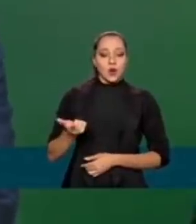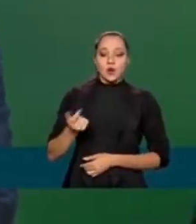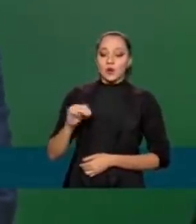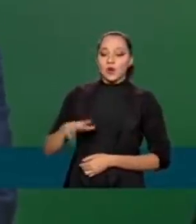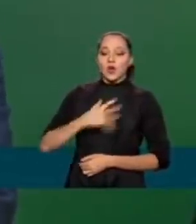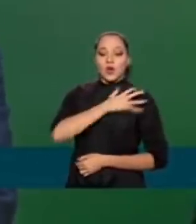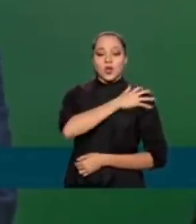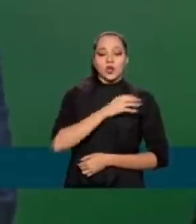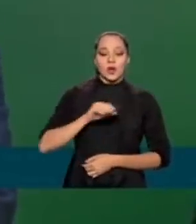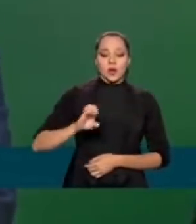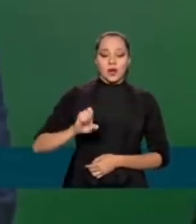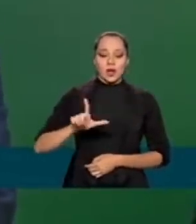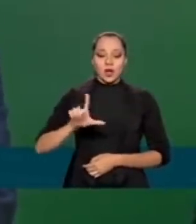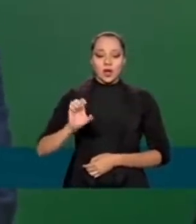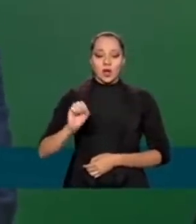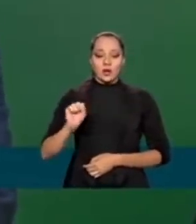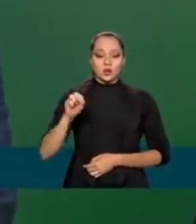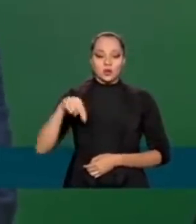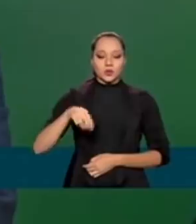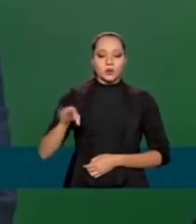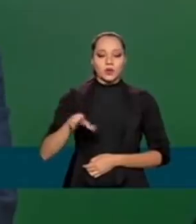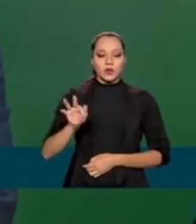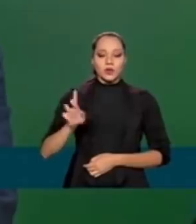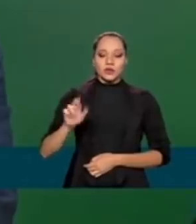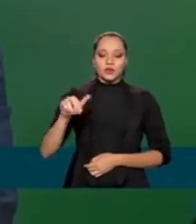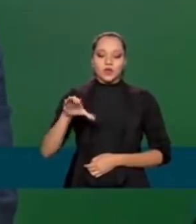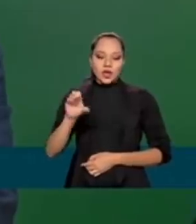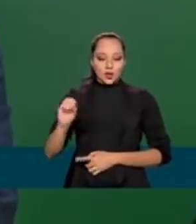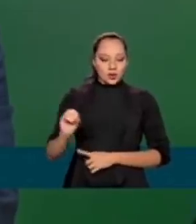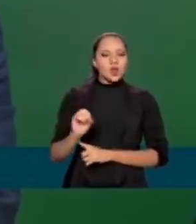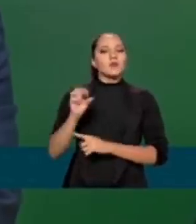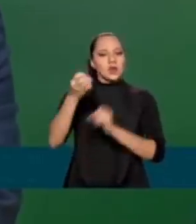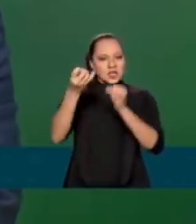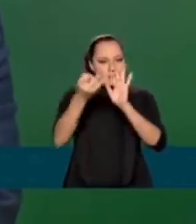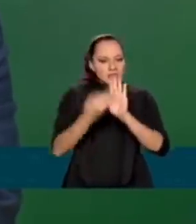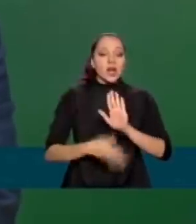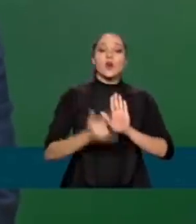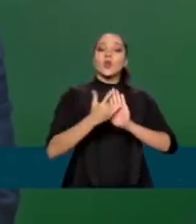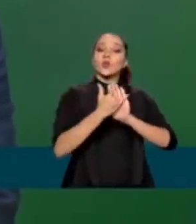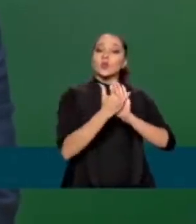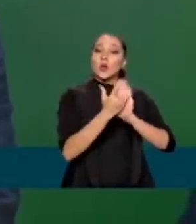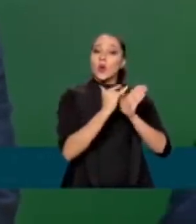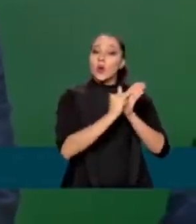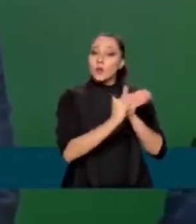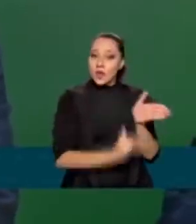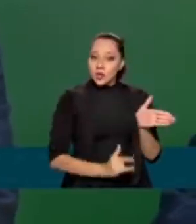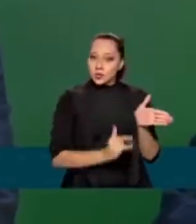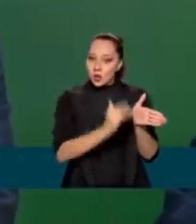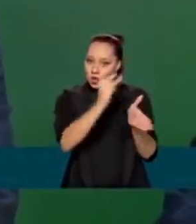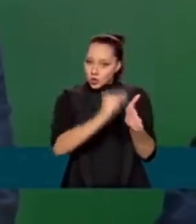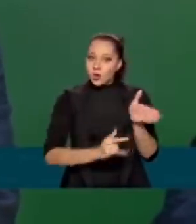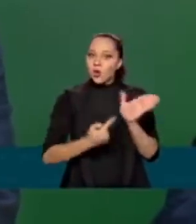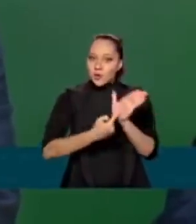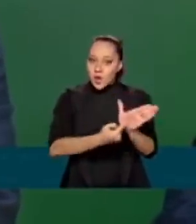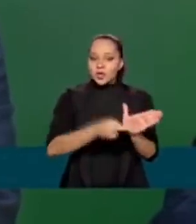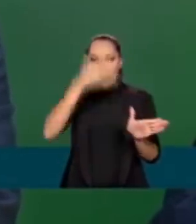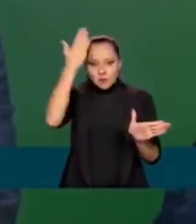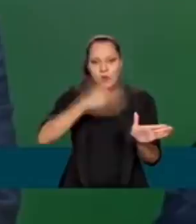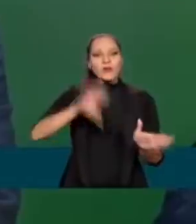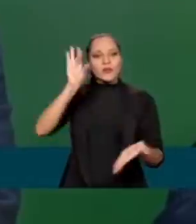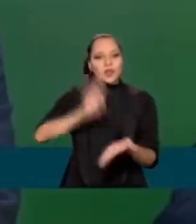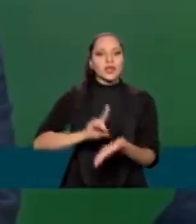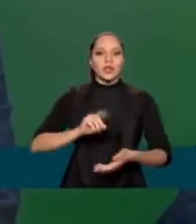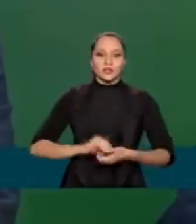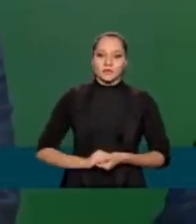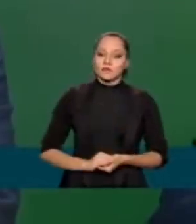aqui para demonstrar tecnicamente, com documentos, a verdade.